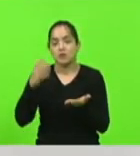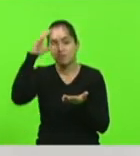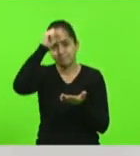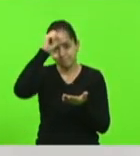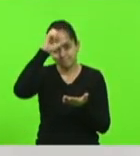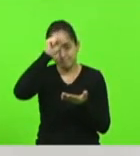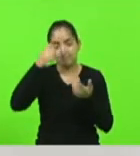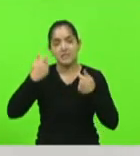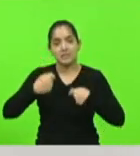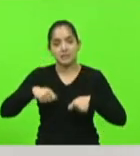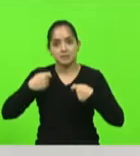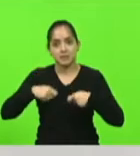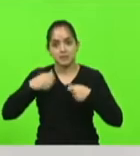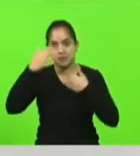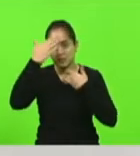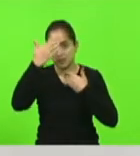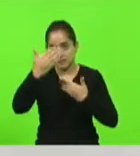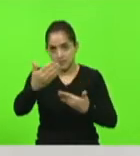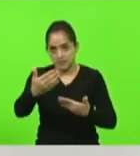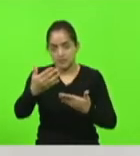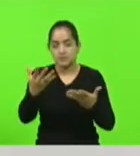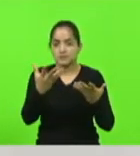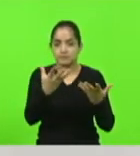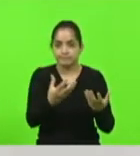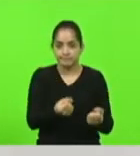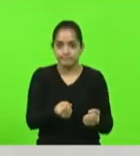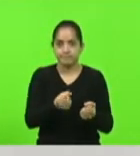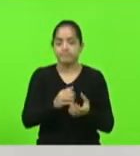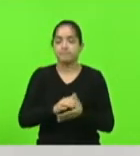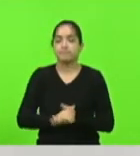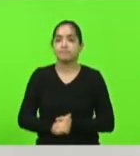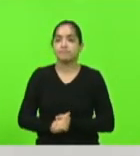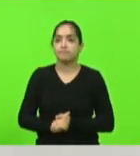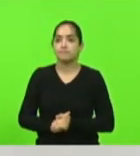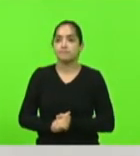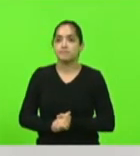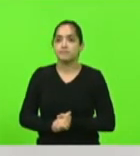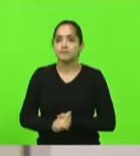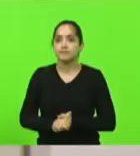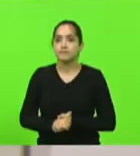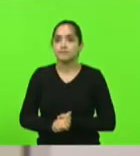todos os senhores e agradeço a acolhida de todos. Obrigado.